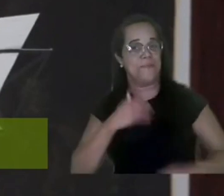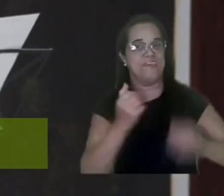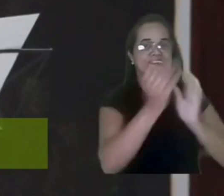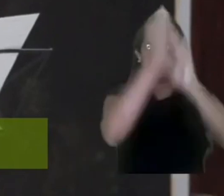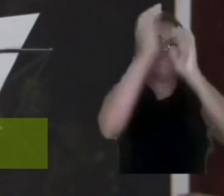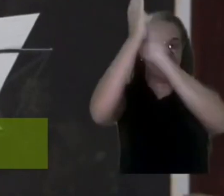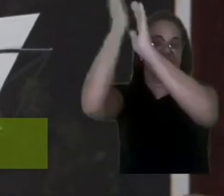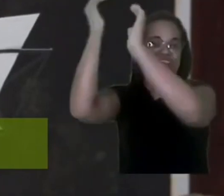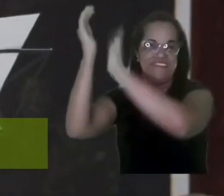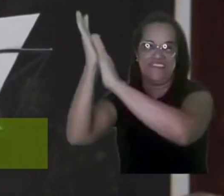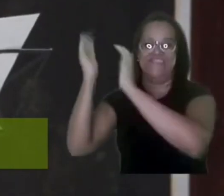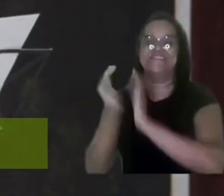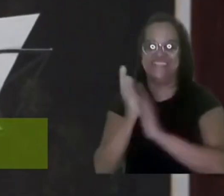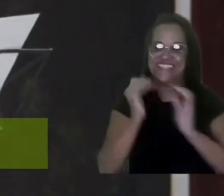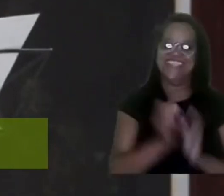canção.